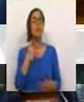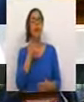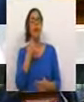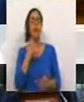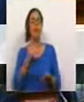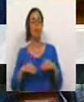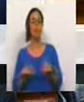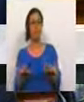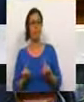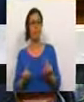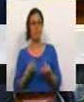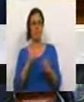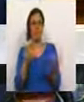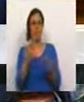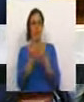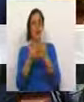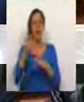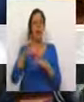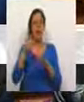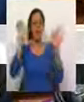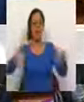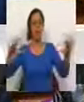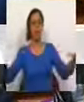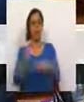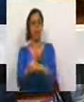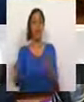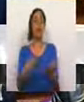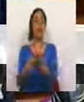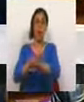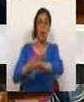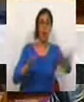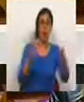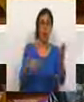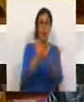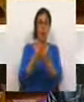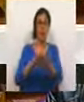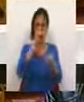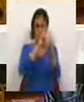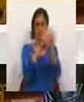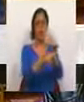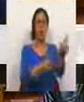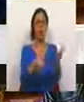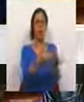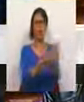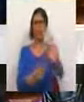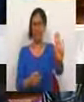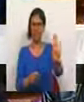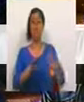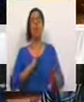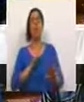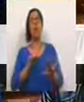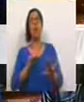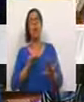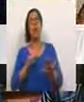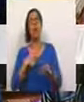desta questão do mercado rendimento que é proposto pela esquerda e pela esquerda os mais radicais a seu cargo um dia eu tenho